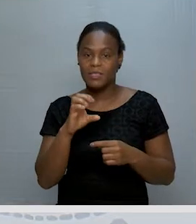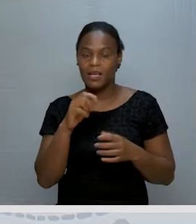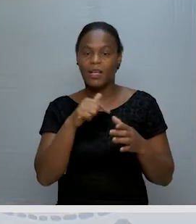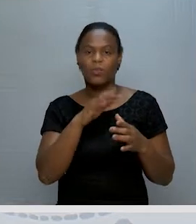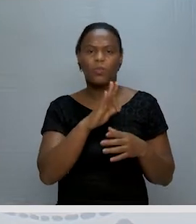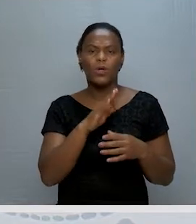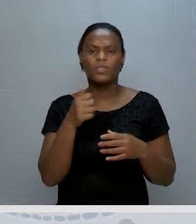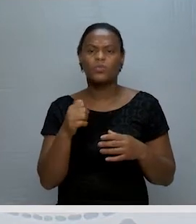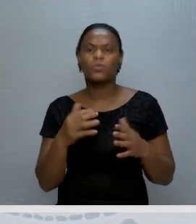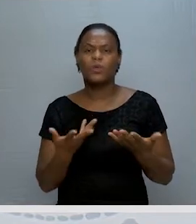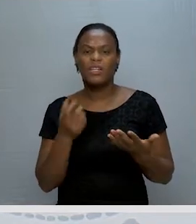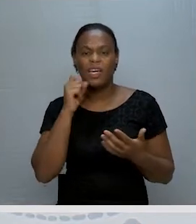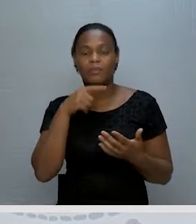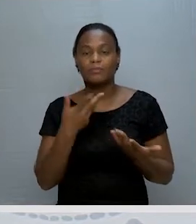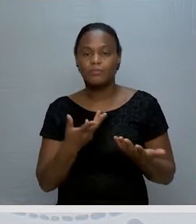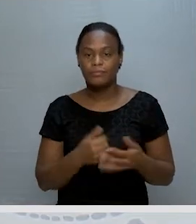entre 4 e 5?